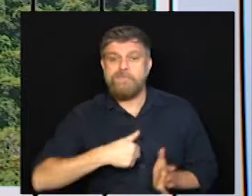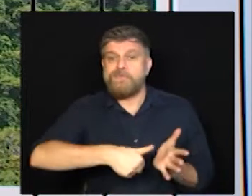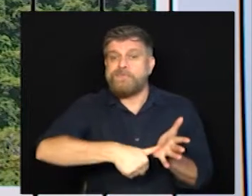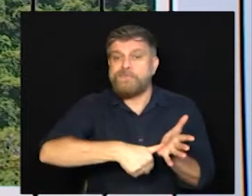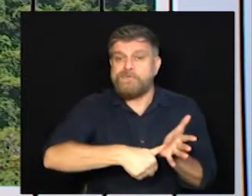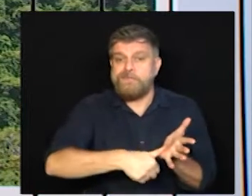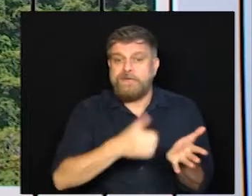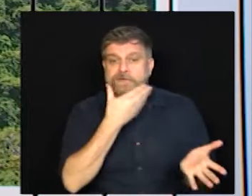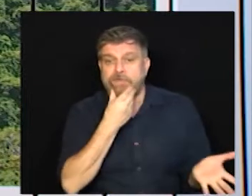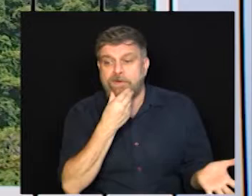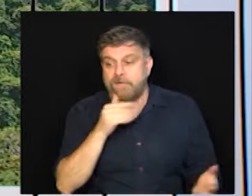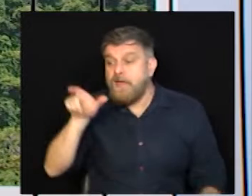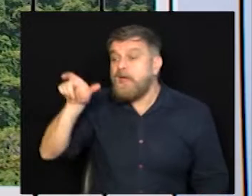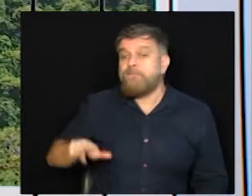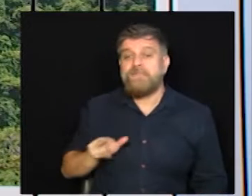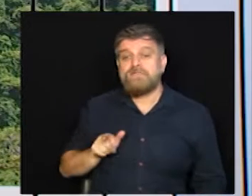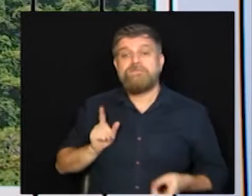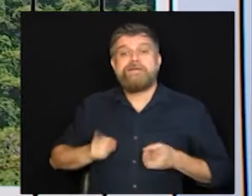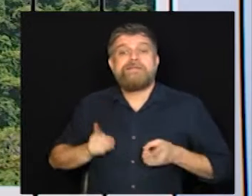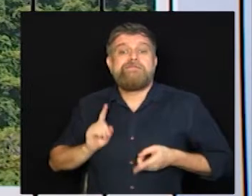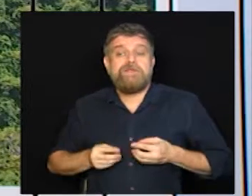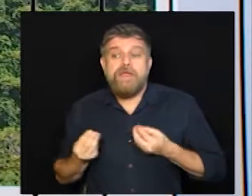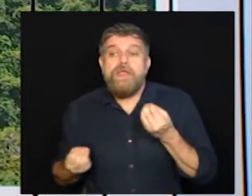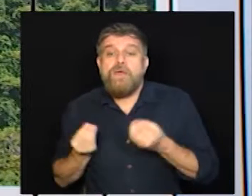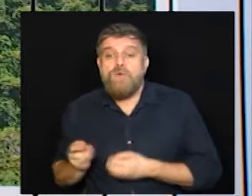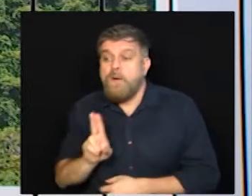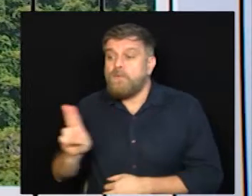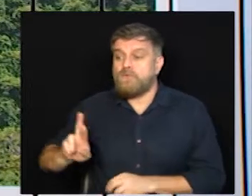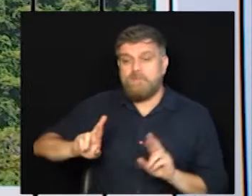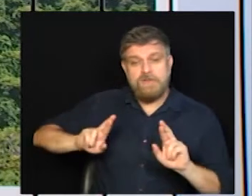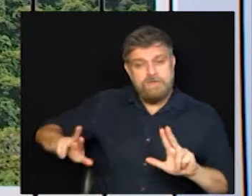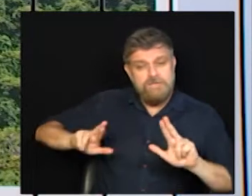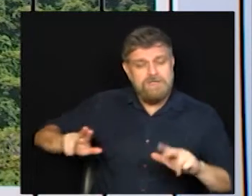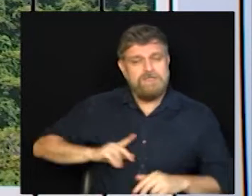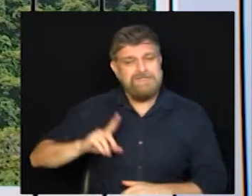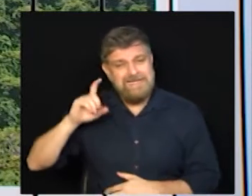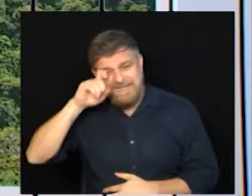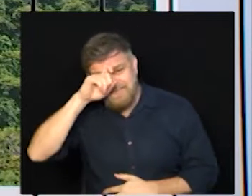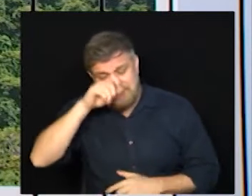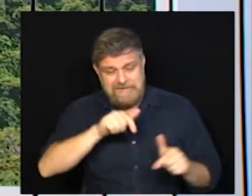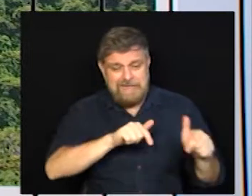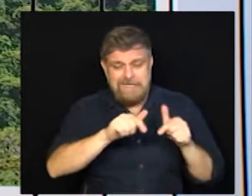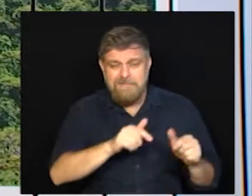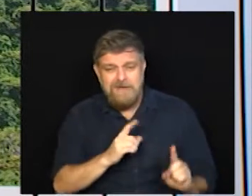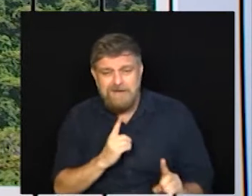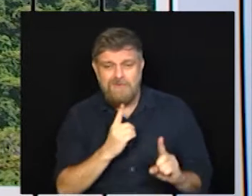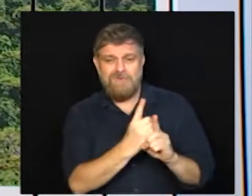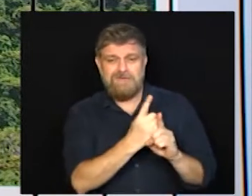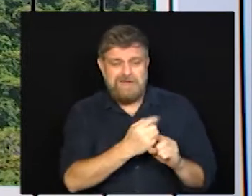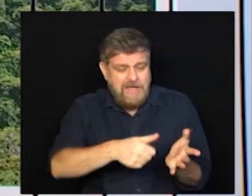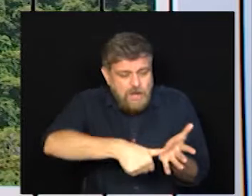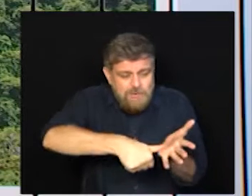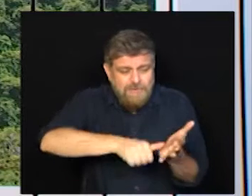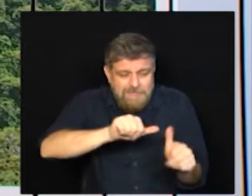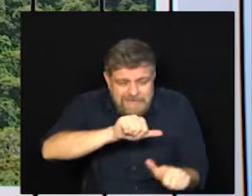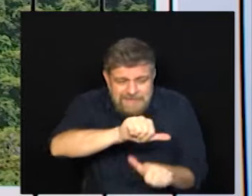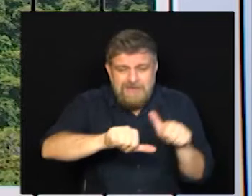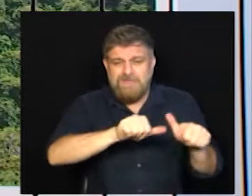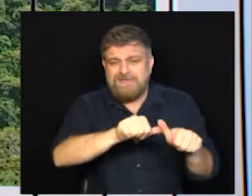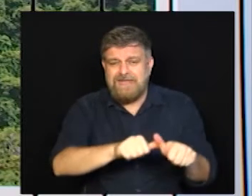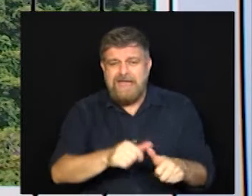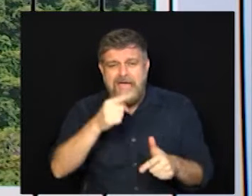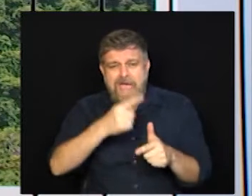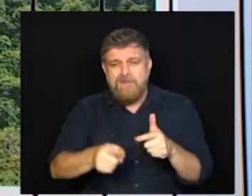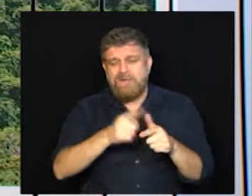nome social. E aí a dificuldade de você encontrar emprego e alterar o documento. Então, é um ciclo sem fim que a gente